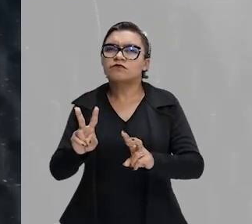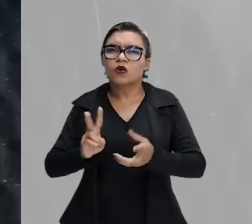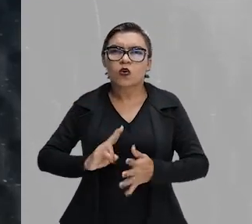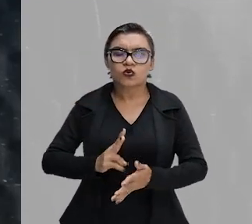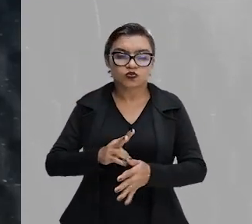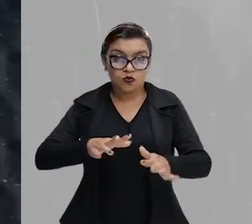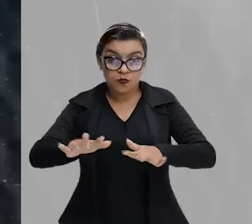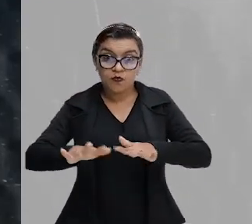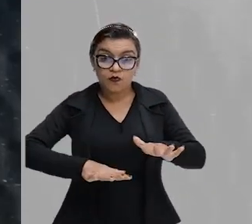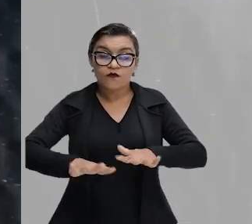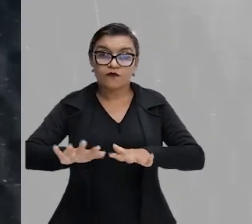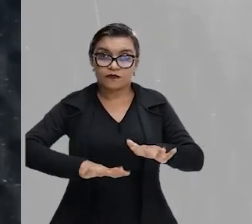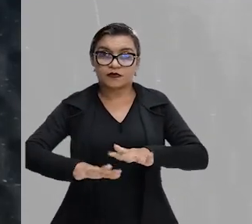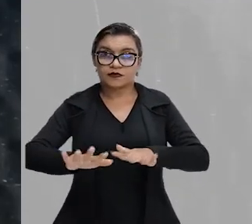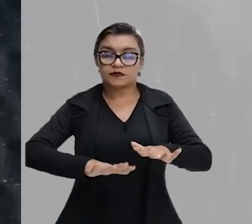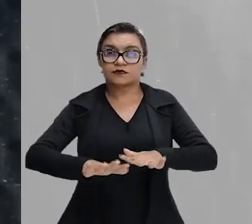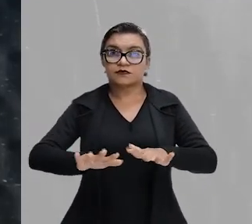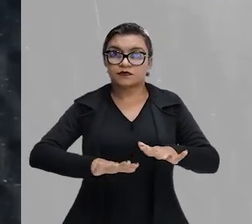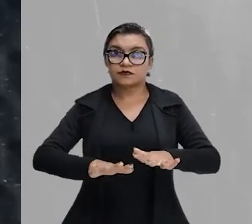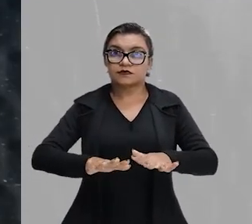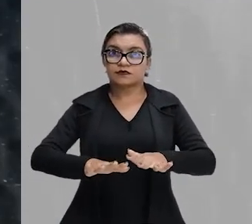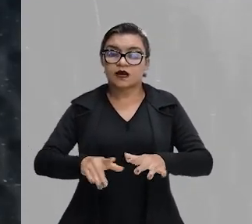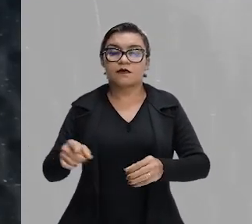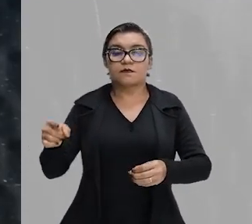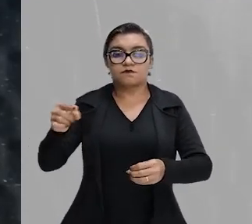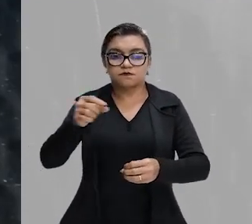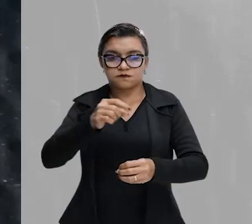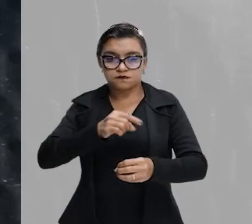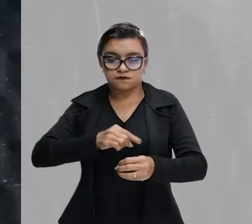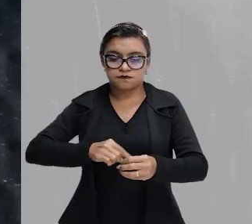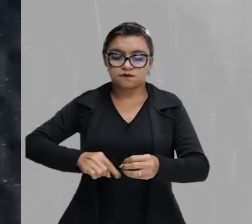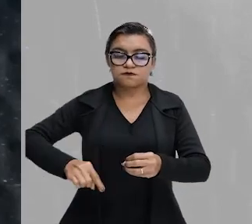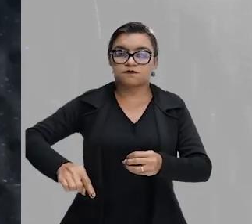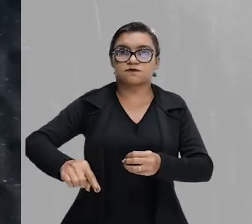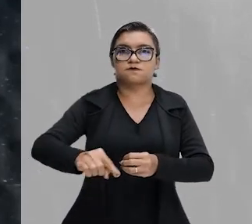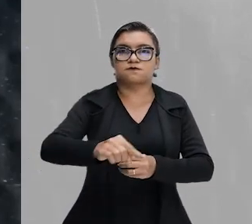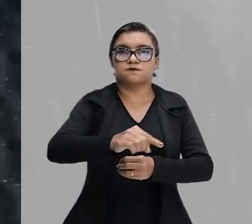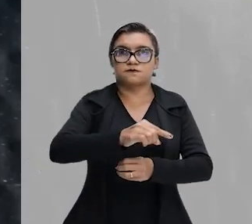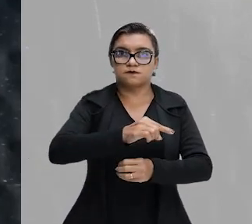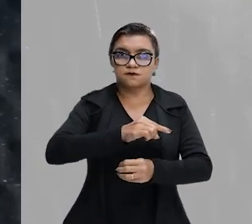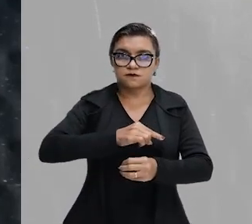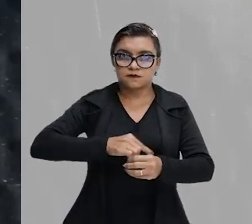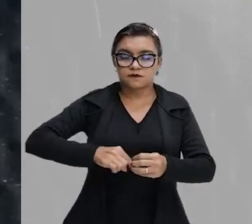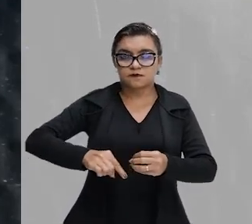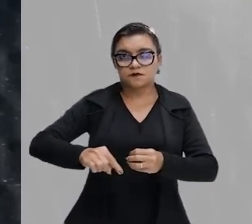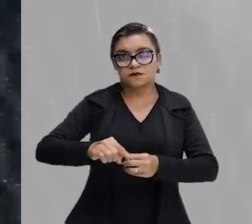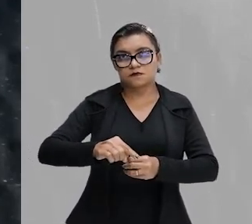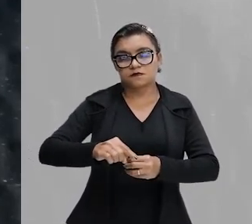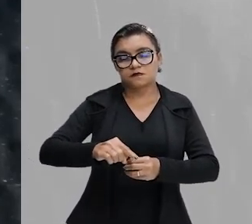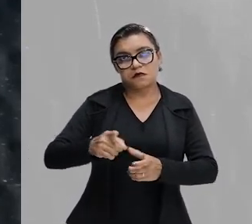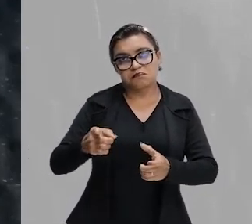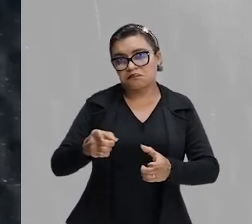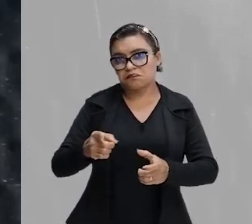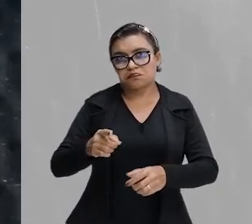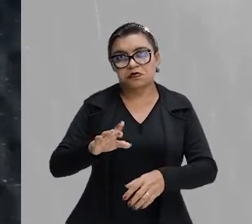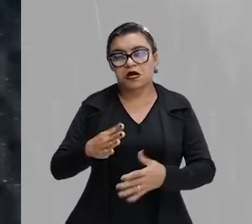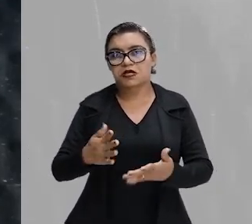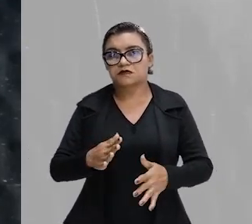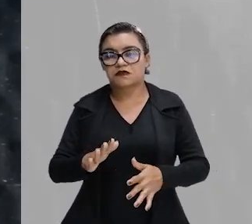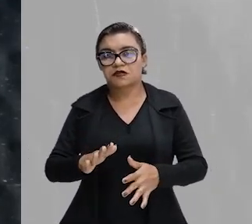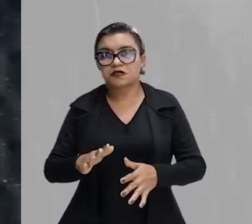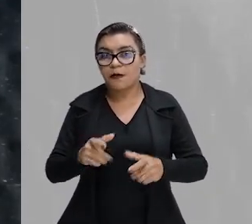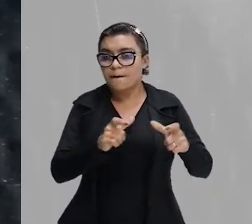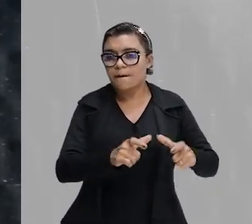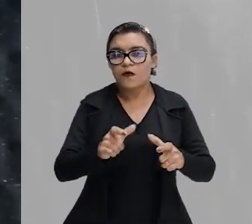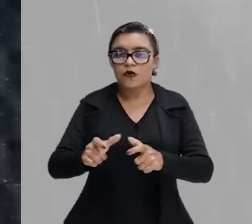seu movimento, né, continua na circunferência, mantendo seu sentido, e dependendo da posição, ele tem hora que ele retorna,